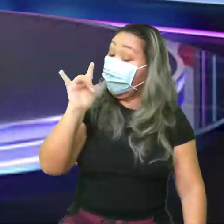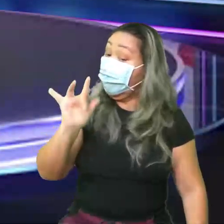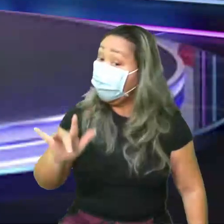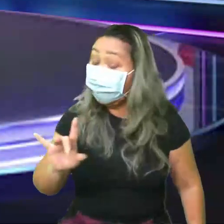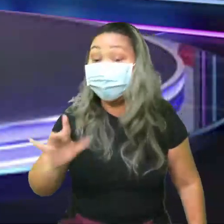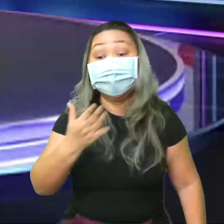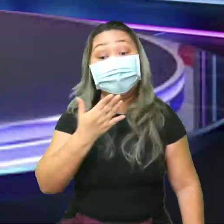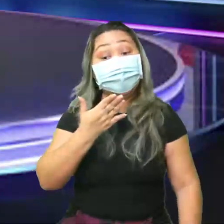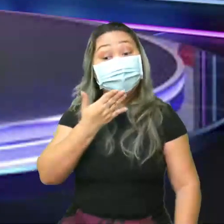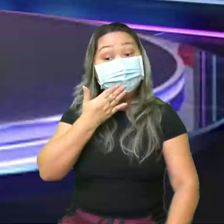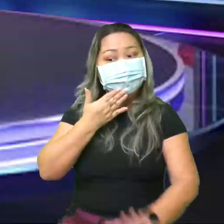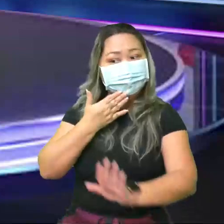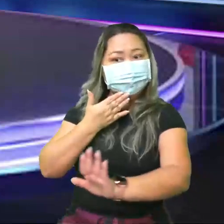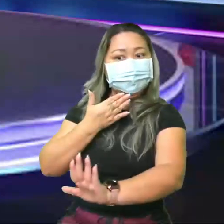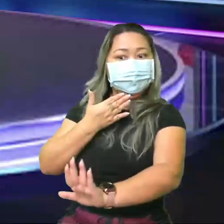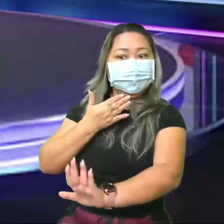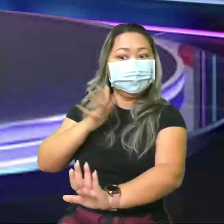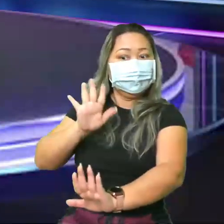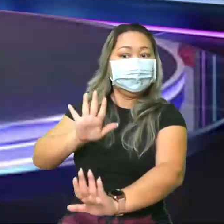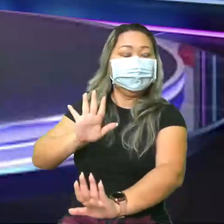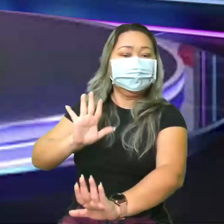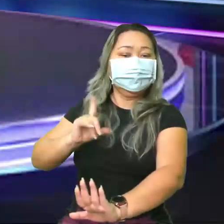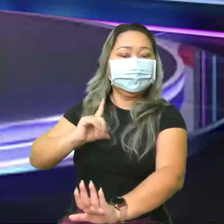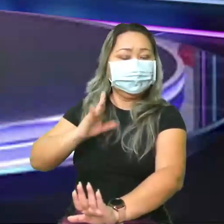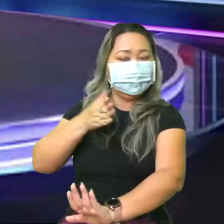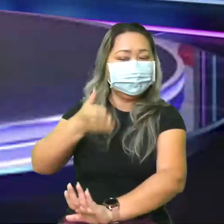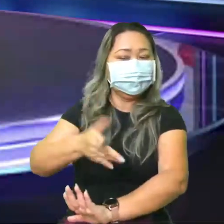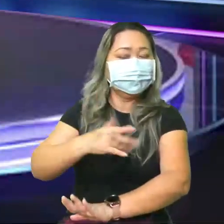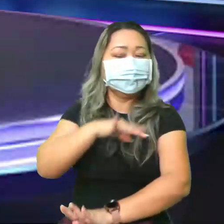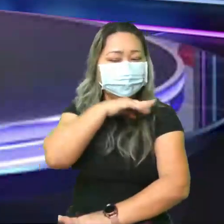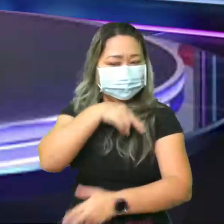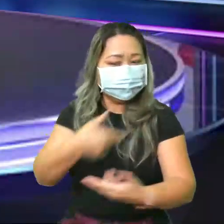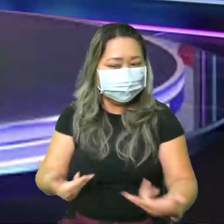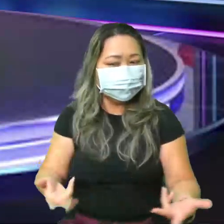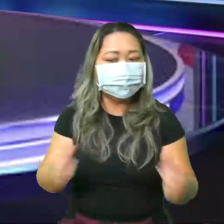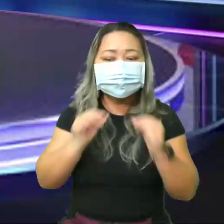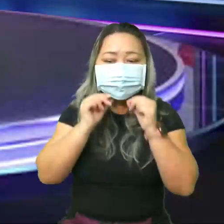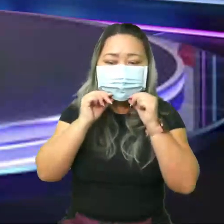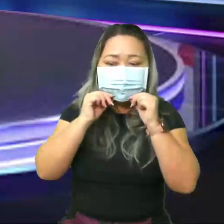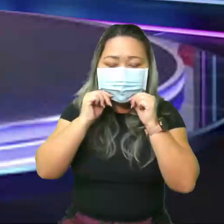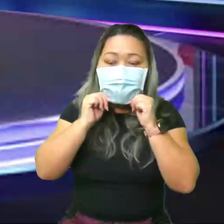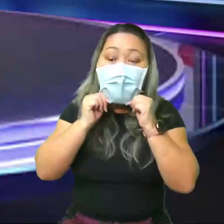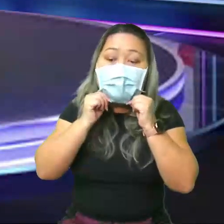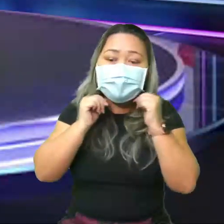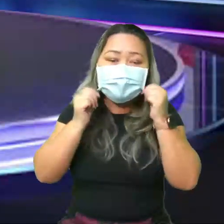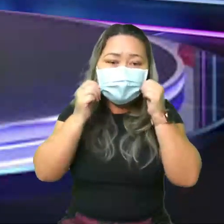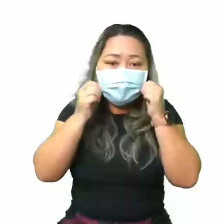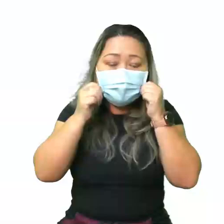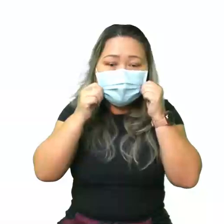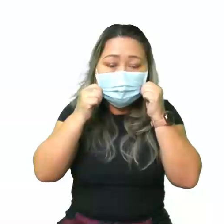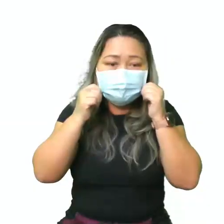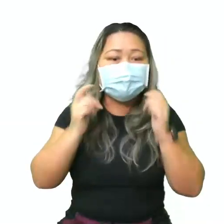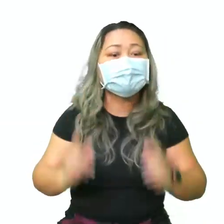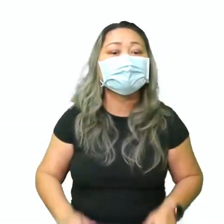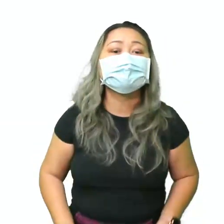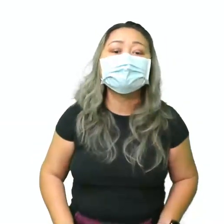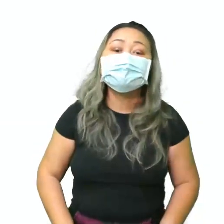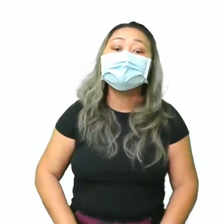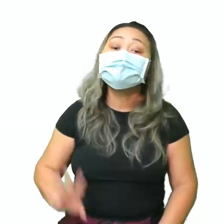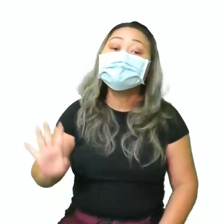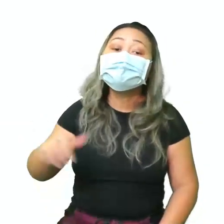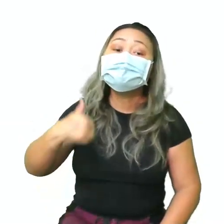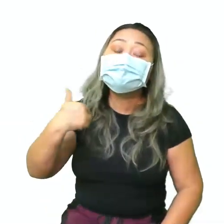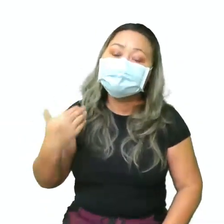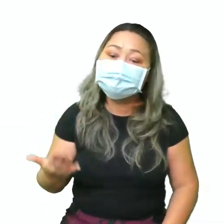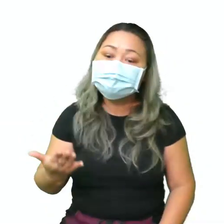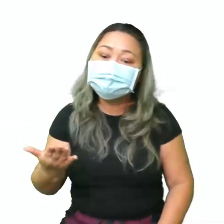todo animal aqui para mim. Todo animal que é muito colorido, muito exótico, muito diferente,